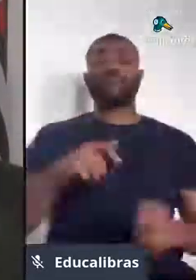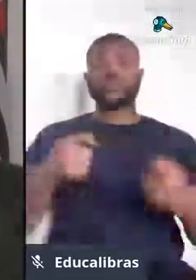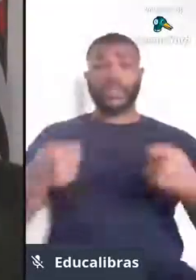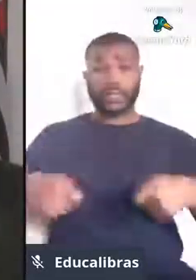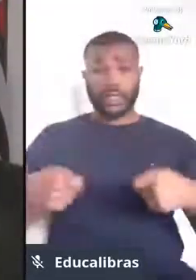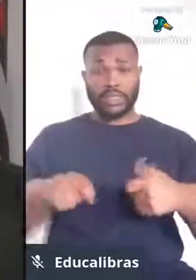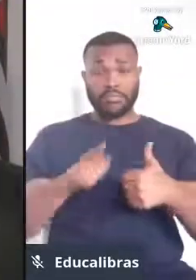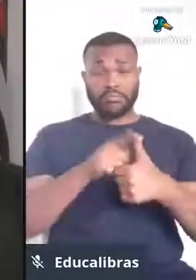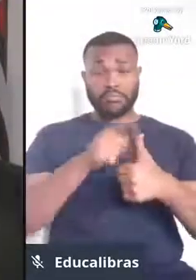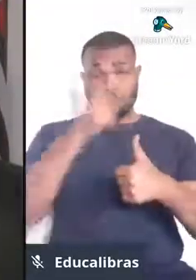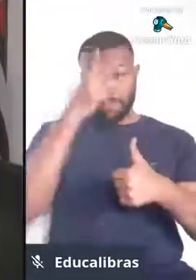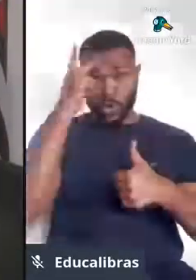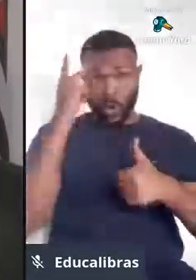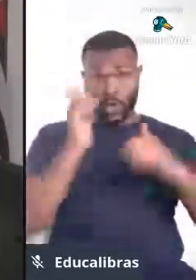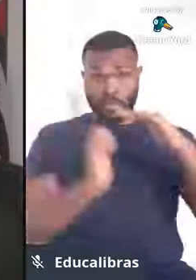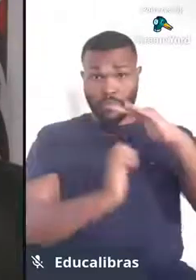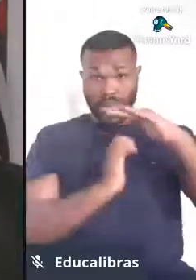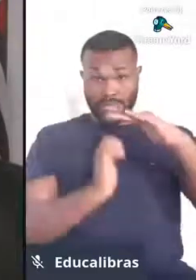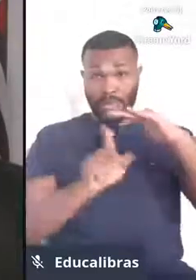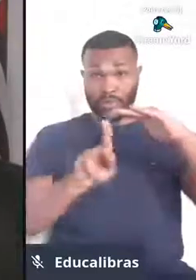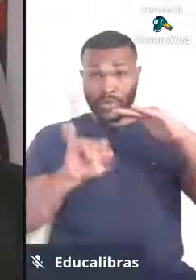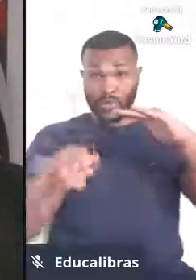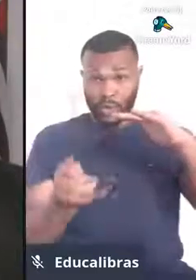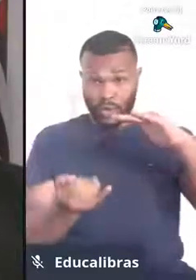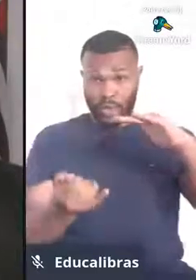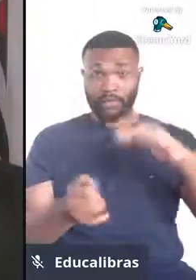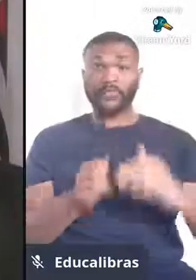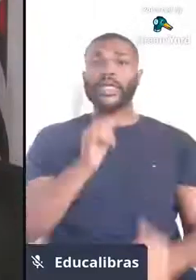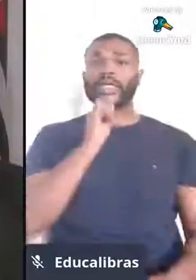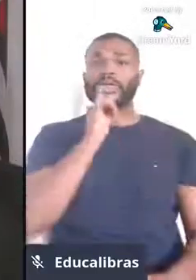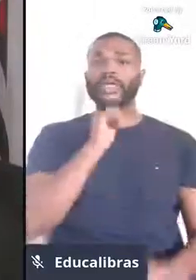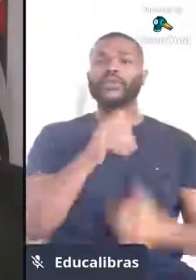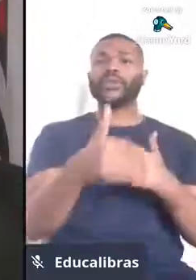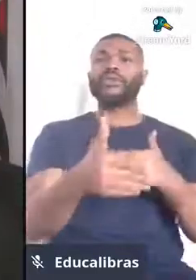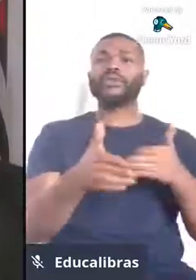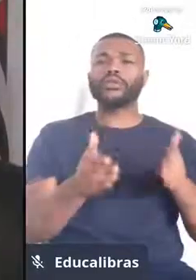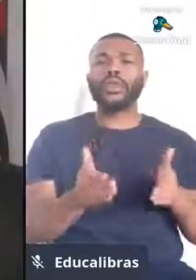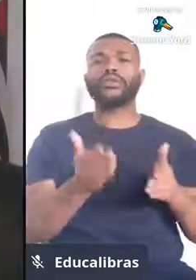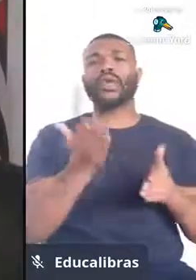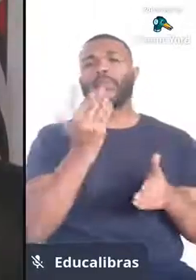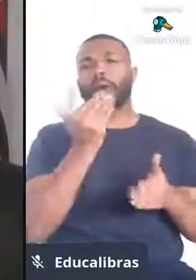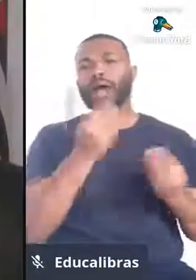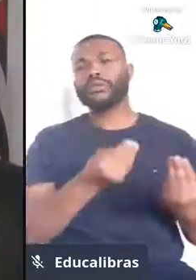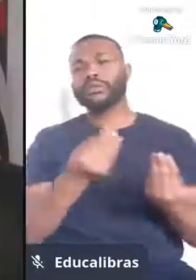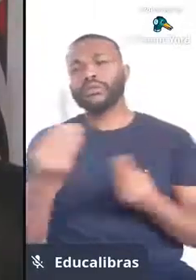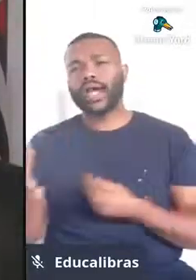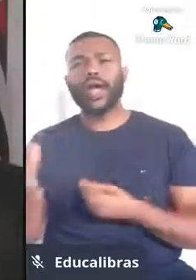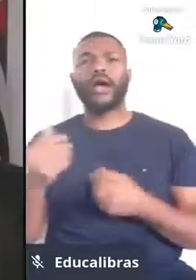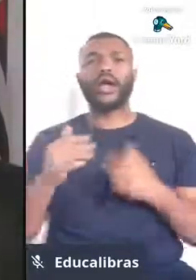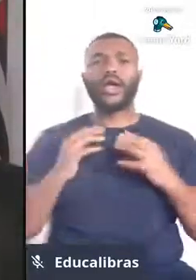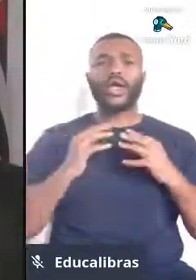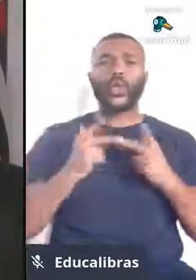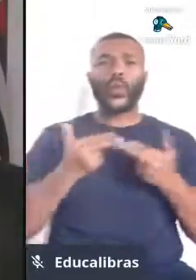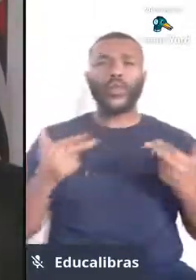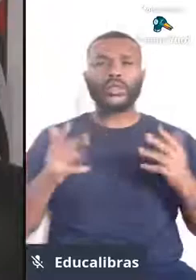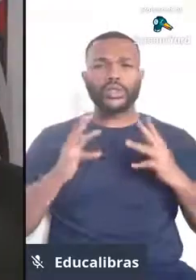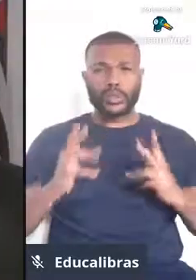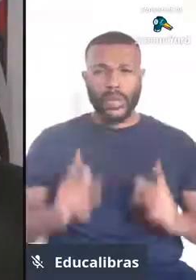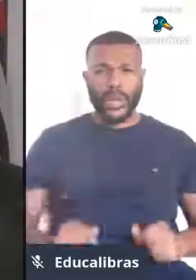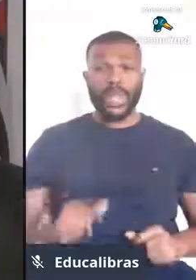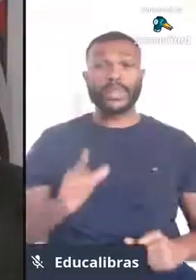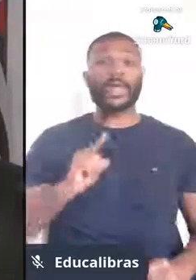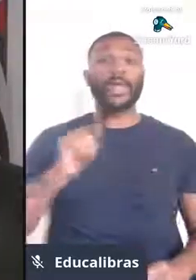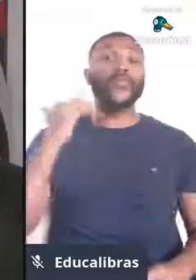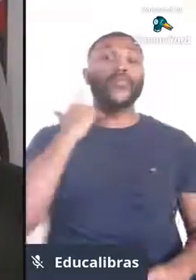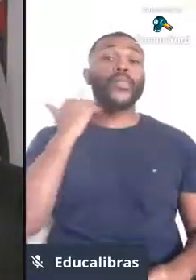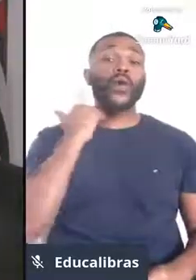Se a gente estiver falando, se forem cestas básicas, por exemplo, kits de higiene e alimentação, A gente tem lá o banco de alimentos, a gente está com uma